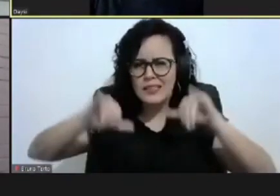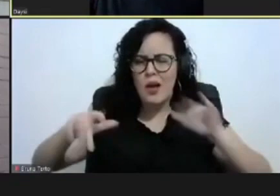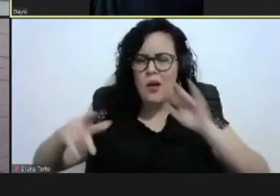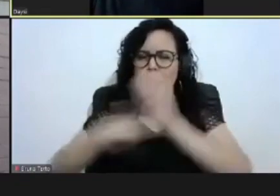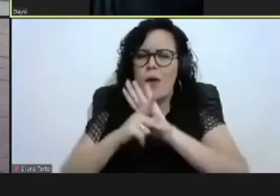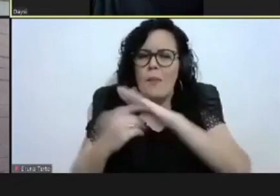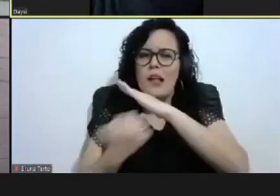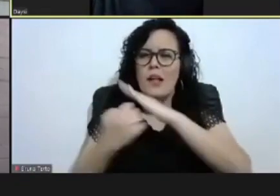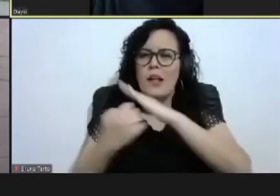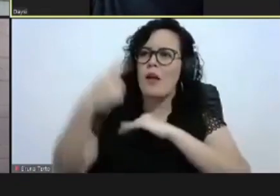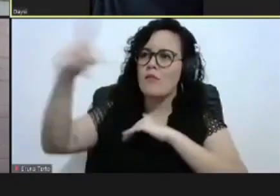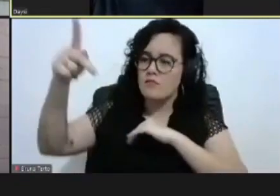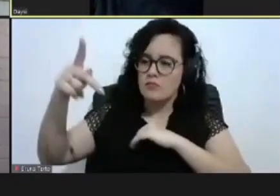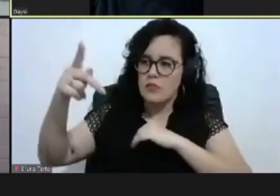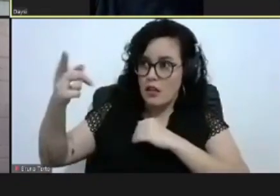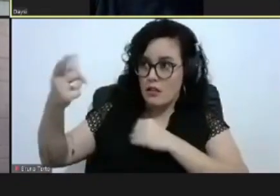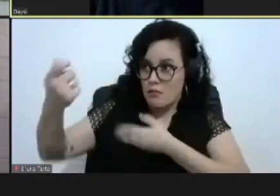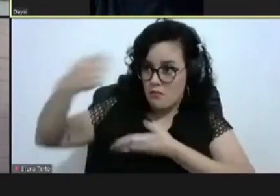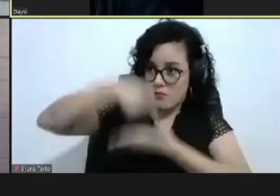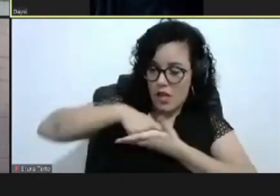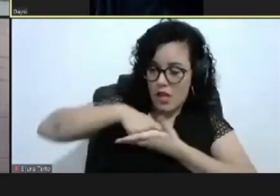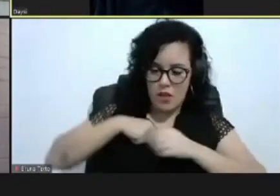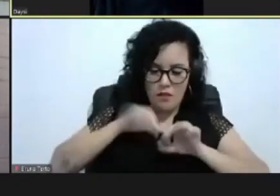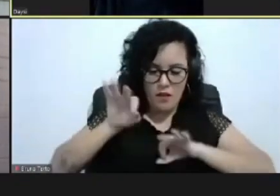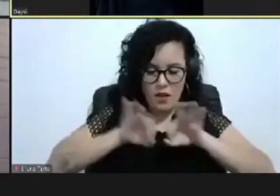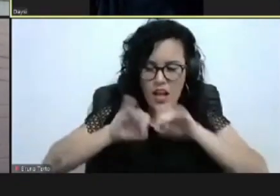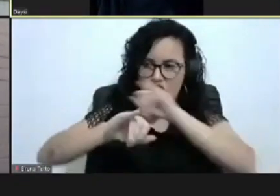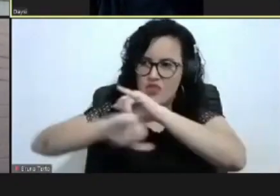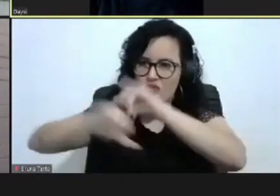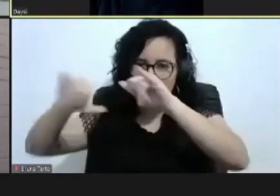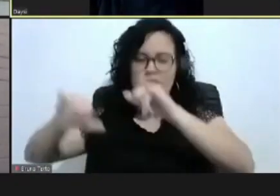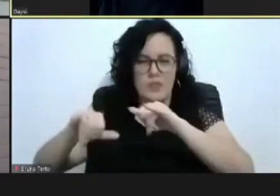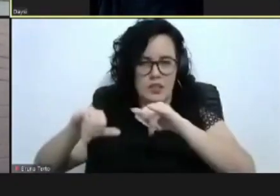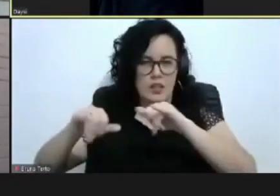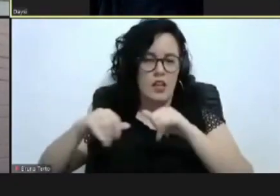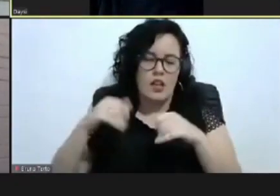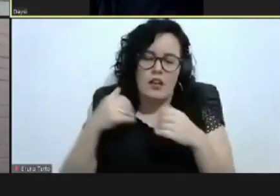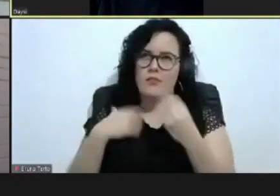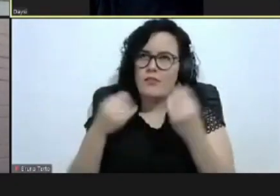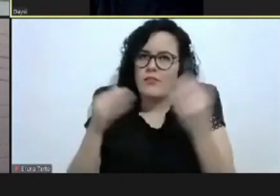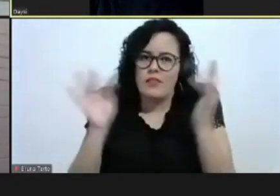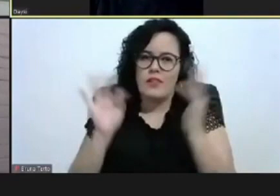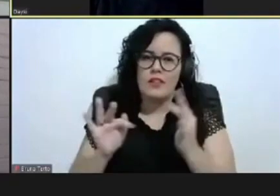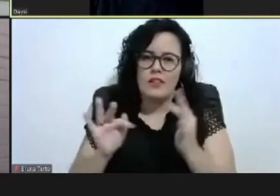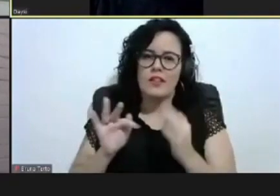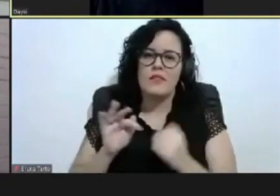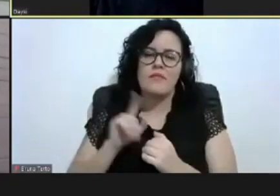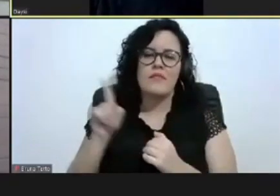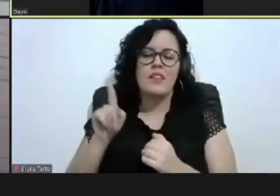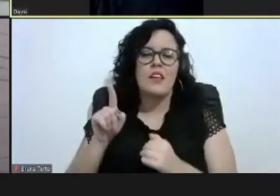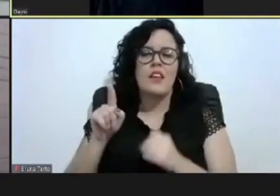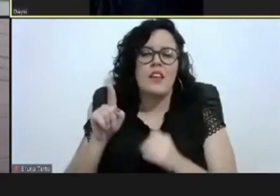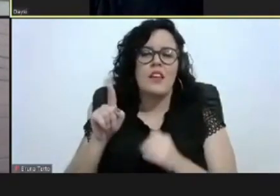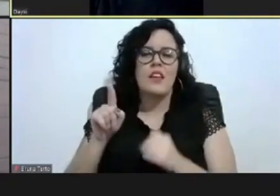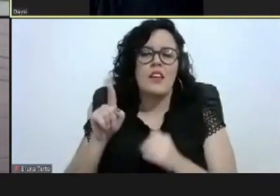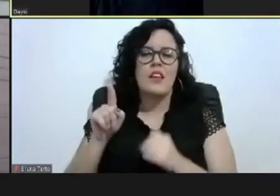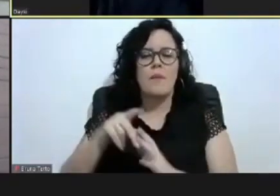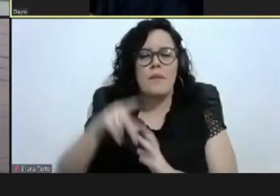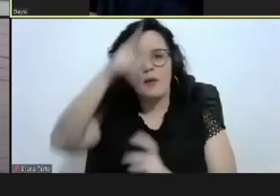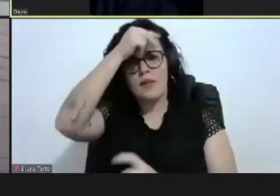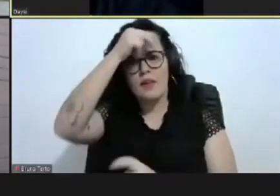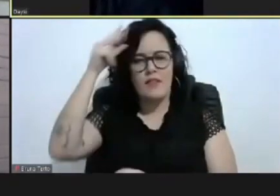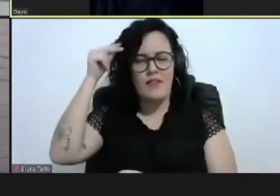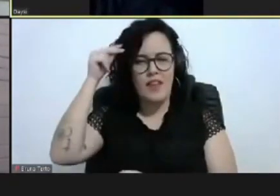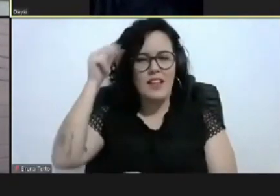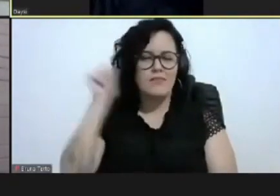empresas. Inclusive, eu tenho muita honra de falar a campanha da Luísa Erundina para a prefeita de São Paulo,